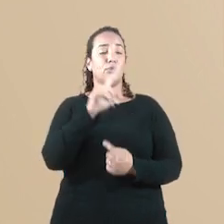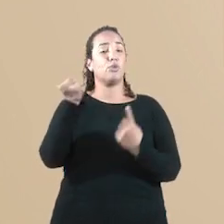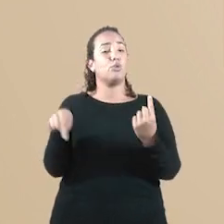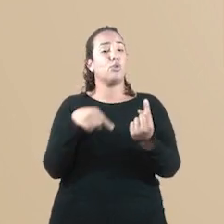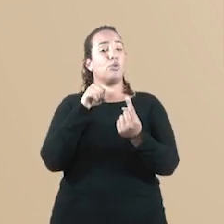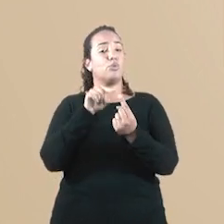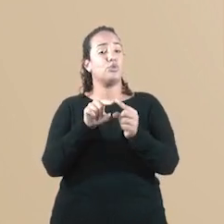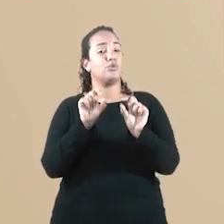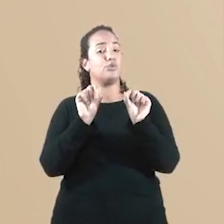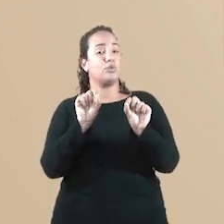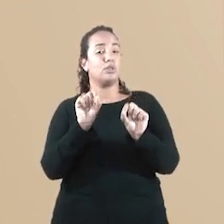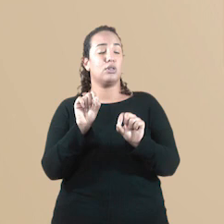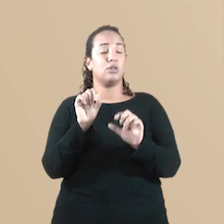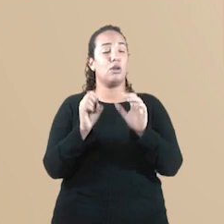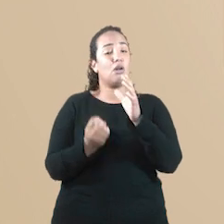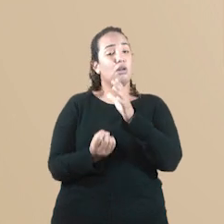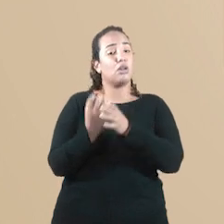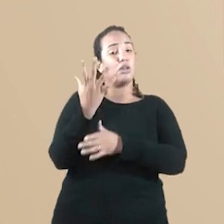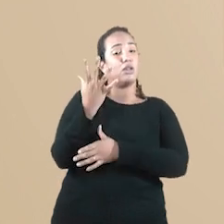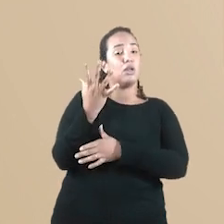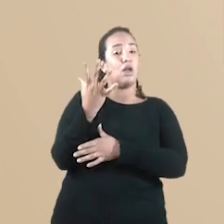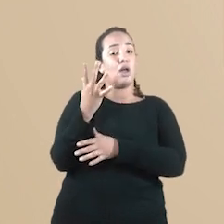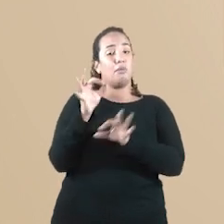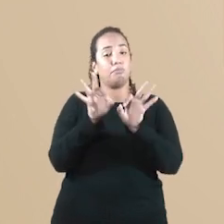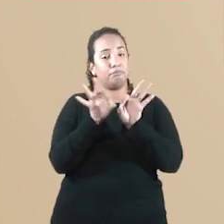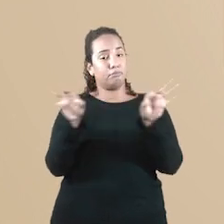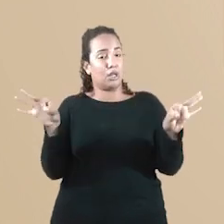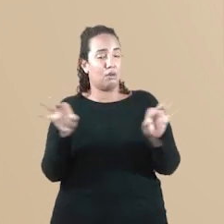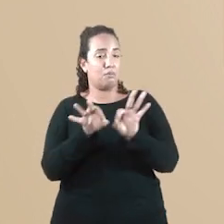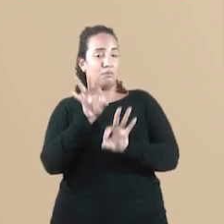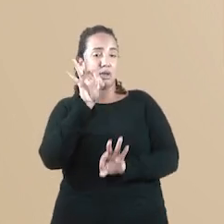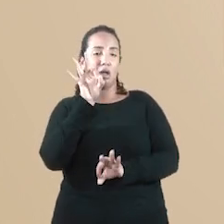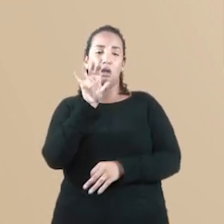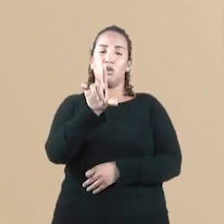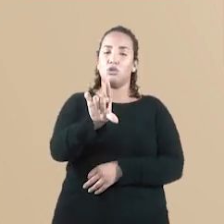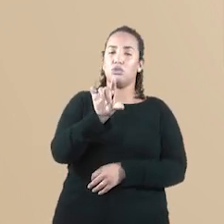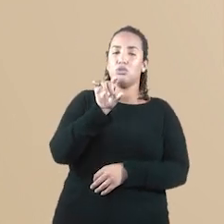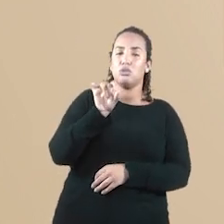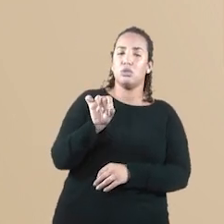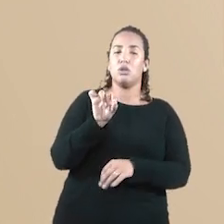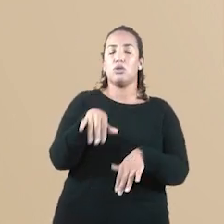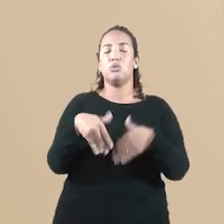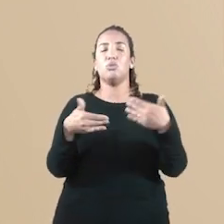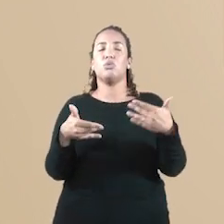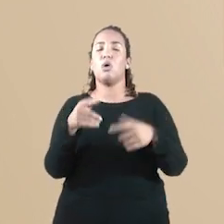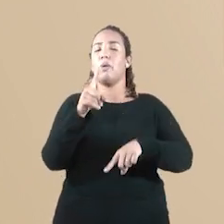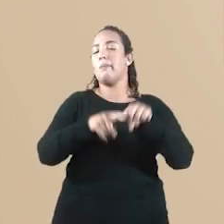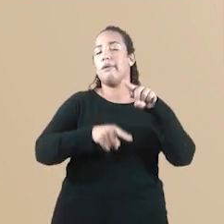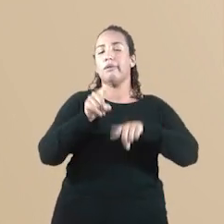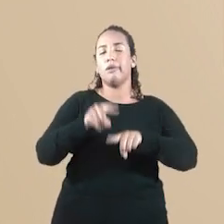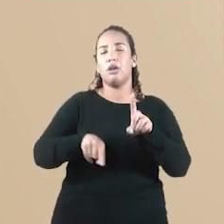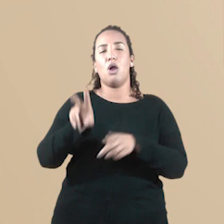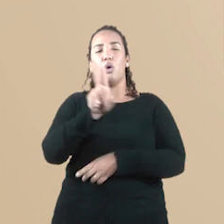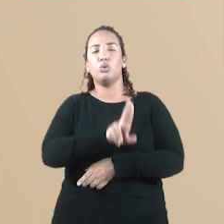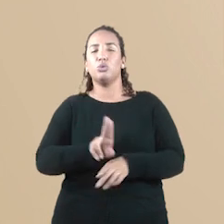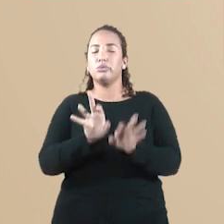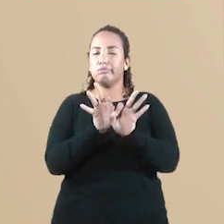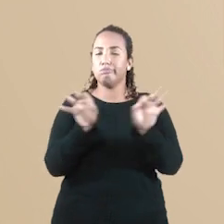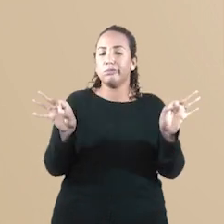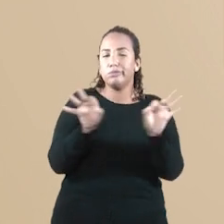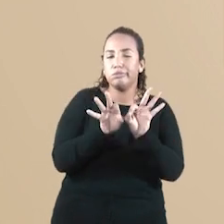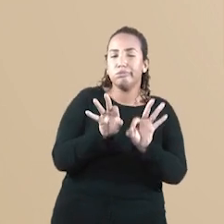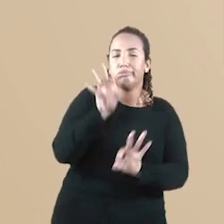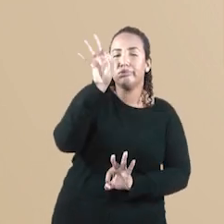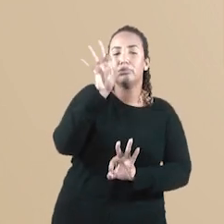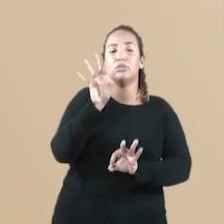é realizar estimativas e medições, escolhendo, entre as unidades e os instrumentos de medidas mais